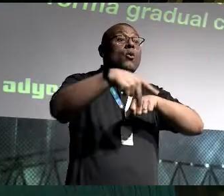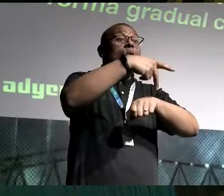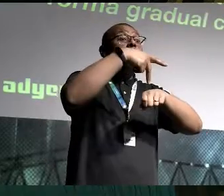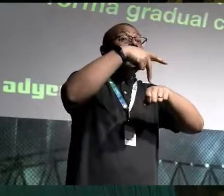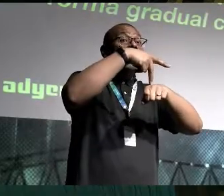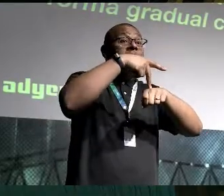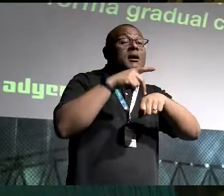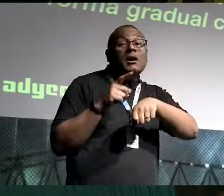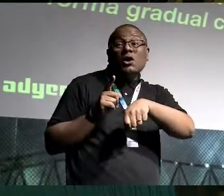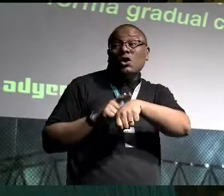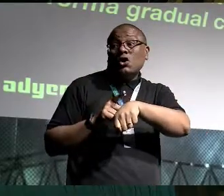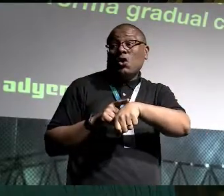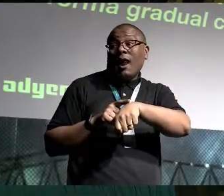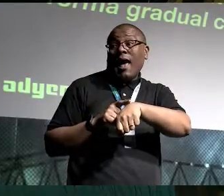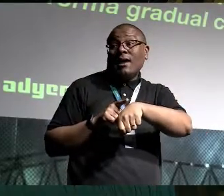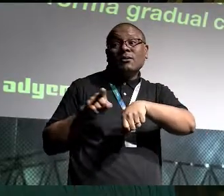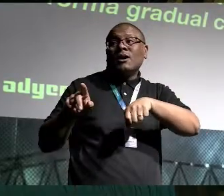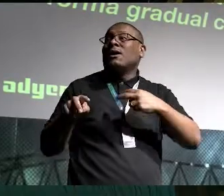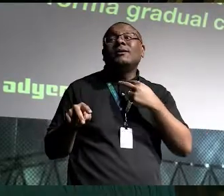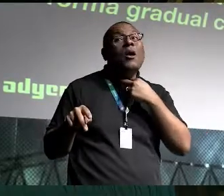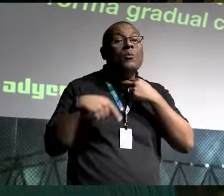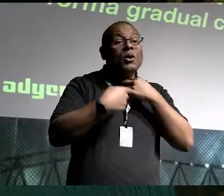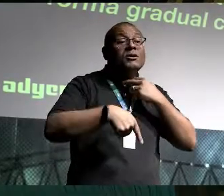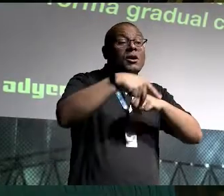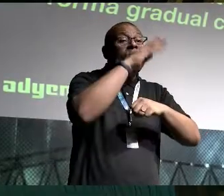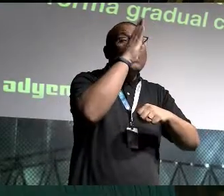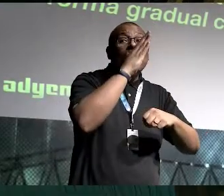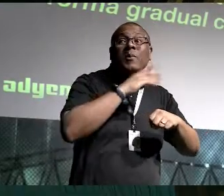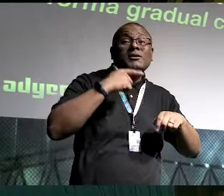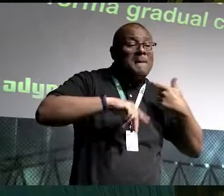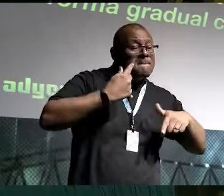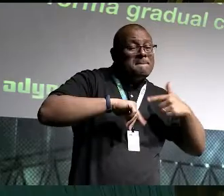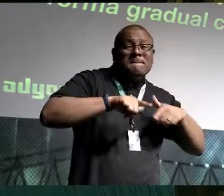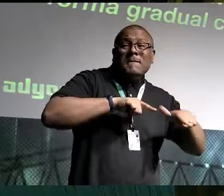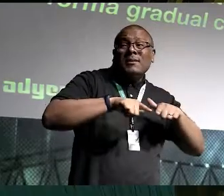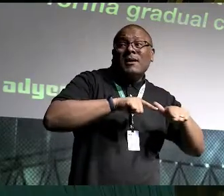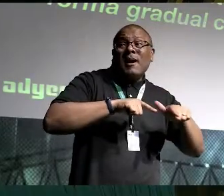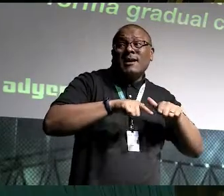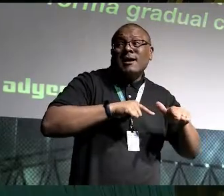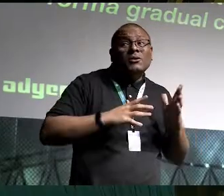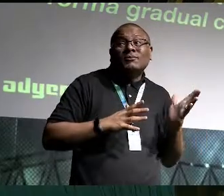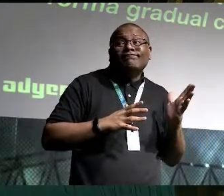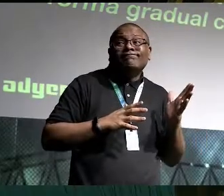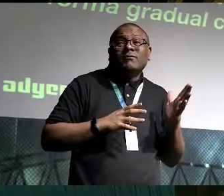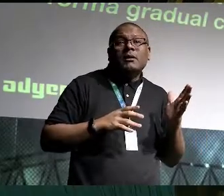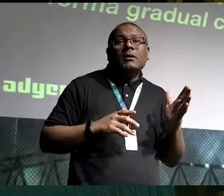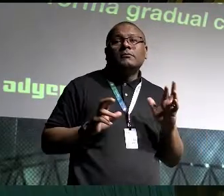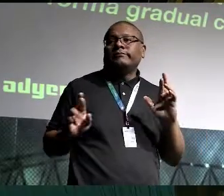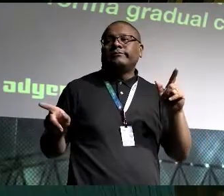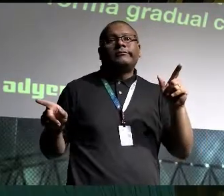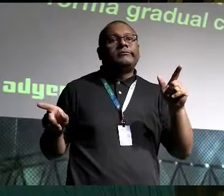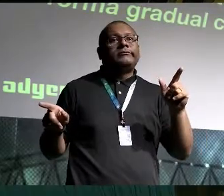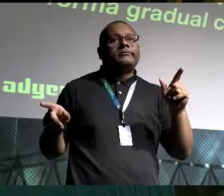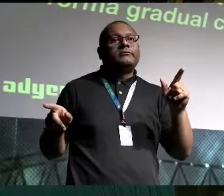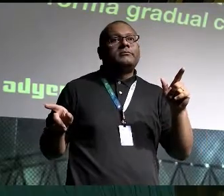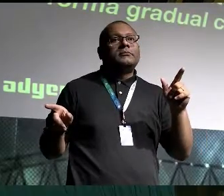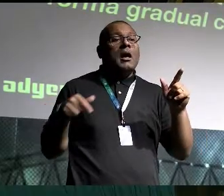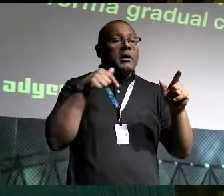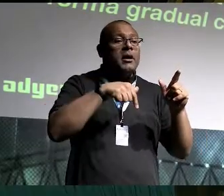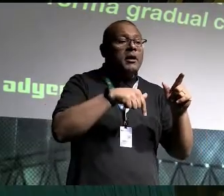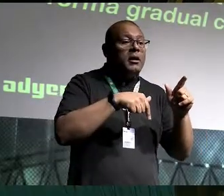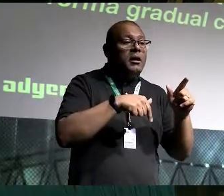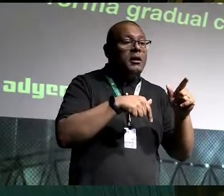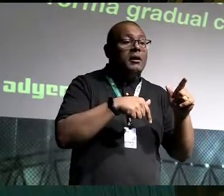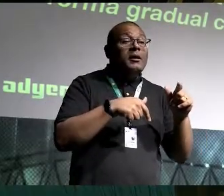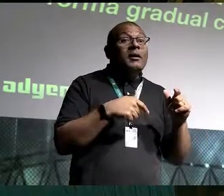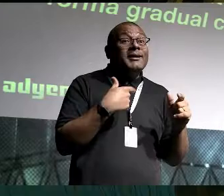às vezes num horário que, às vezes, aqui no Brasil está totalmente no madrugada, por exemplo, e no Brasil a mesma coisa, ao contrário, então você vai